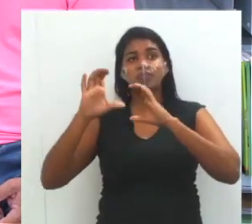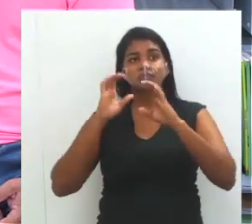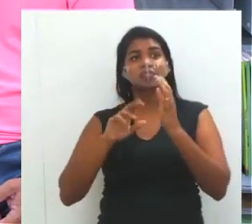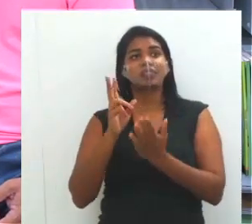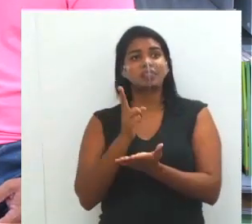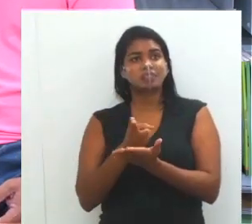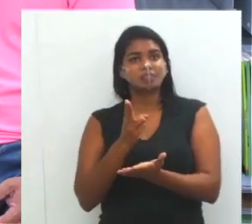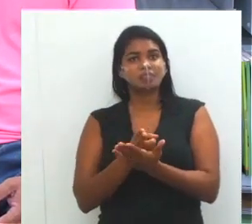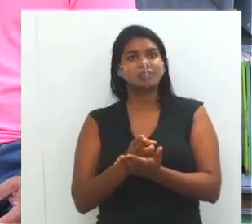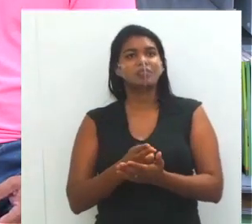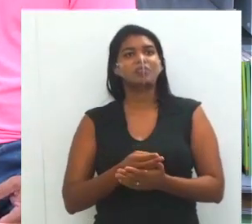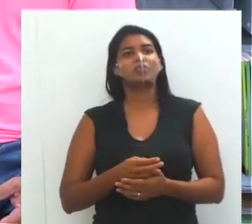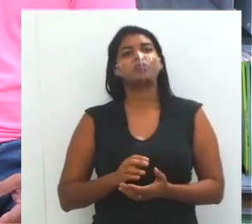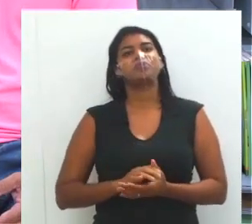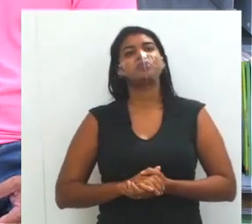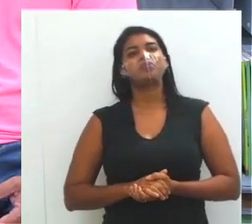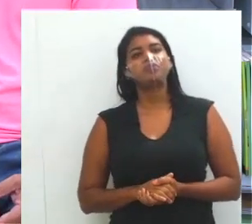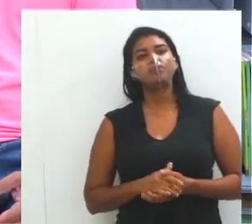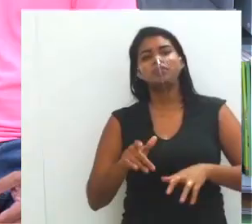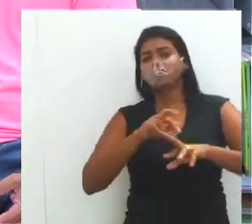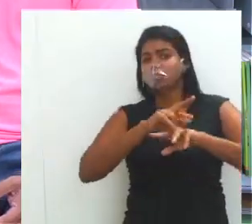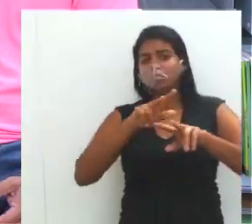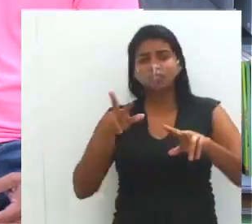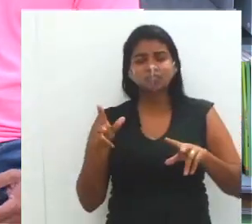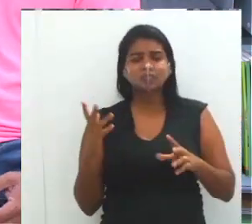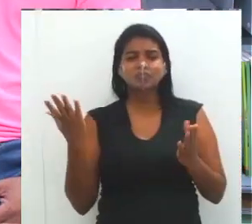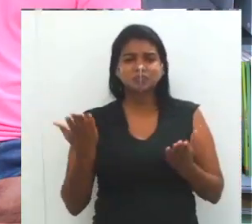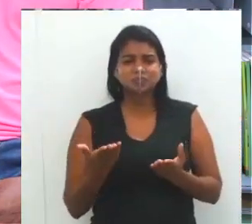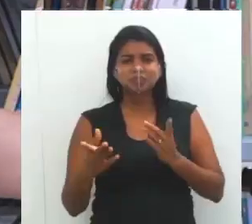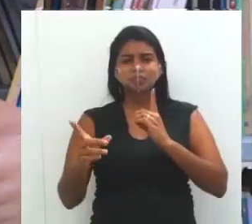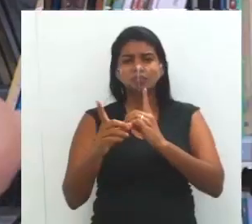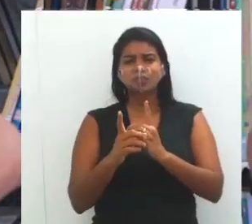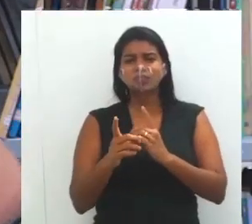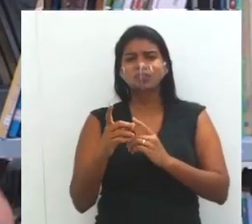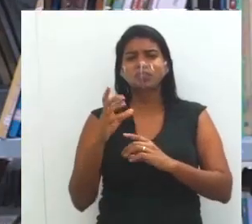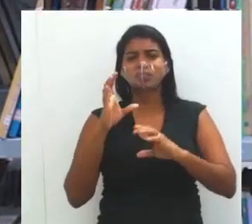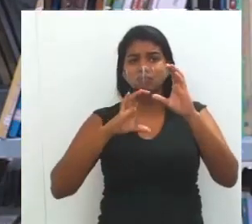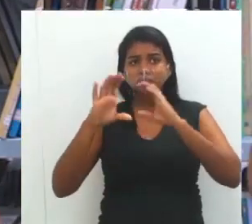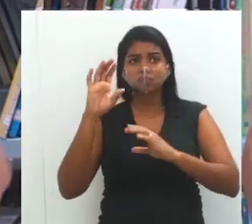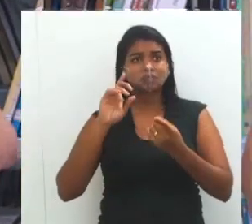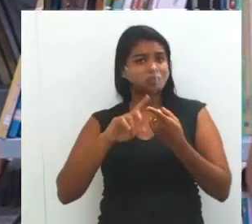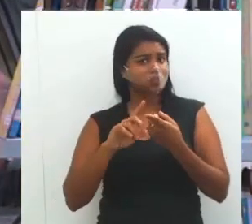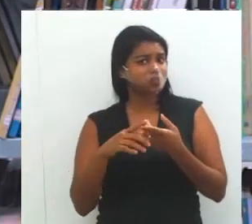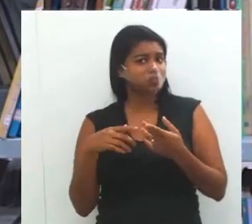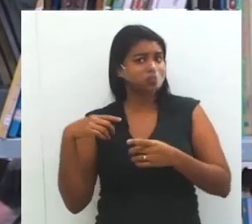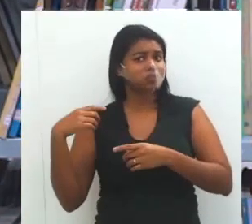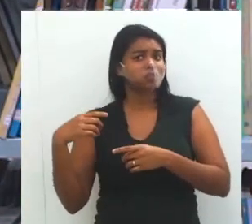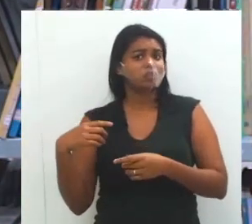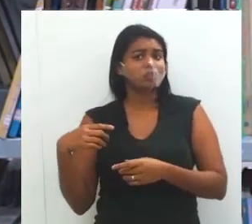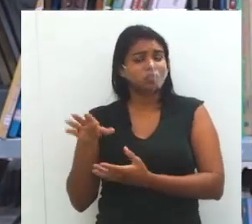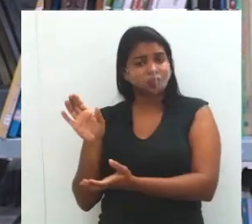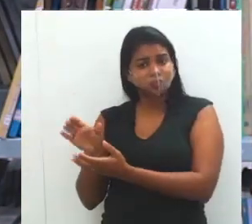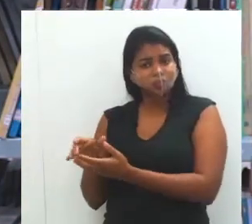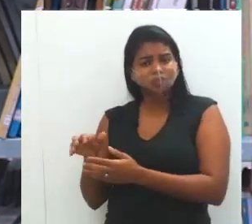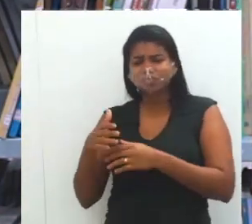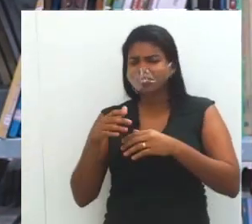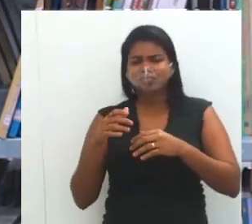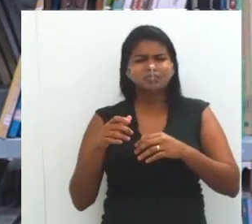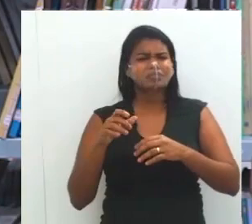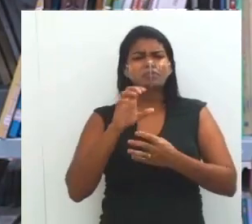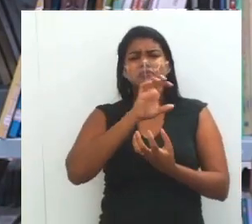no que chamamos da MPB. Muitos cantores, ainda hoje nós encontramos cantores populares, cantores